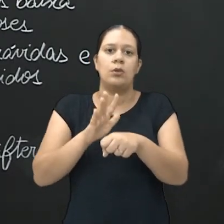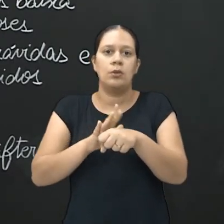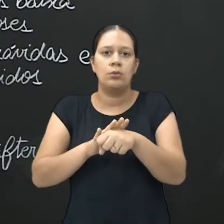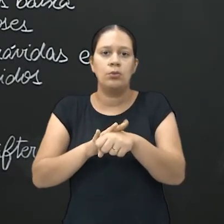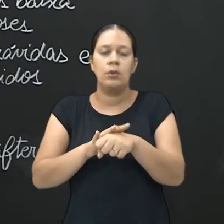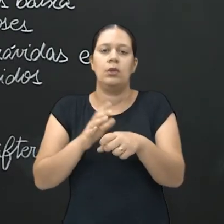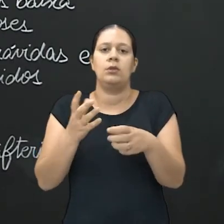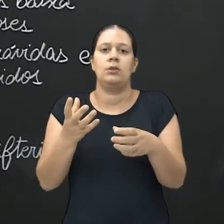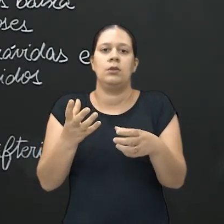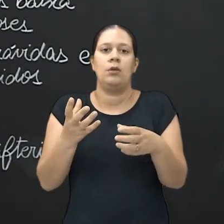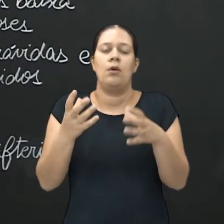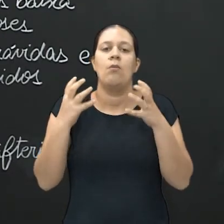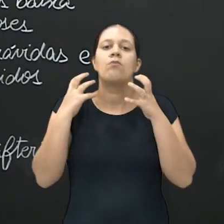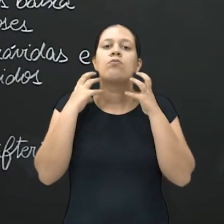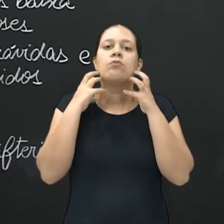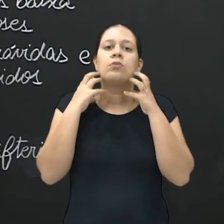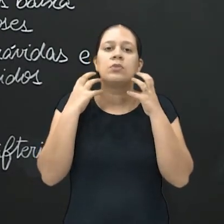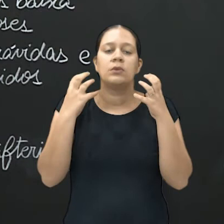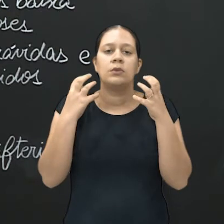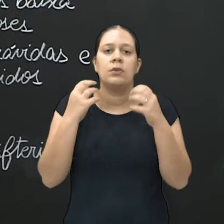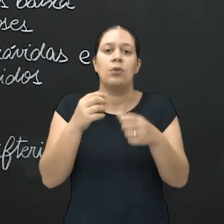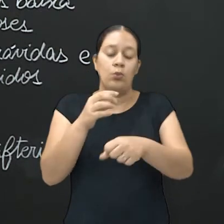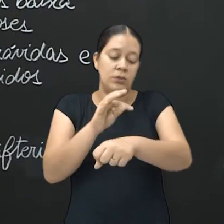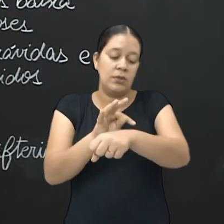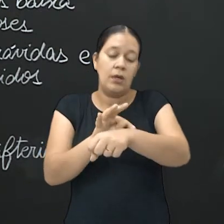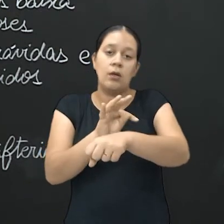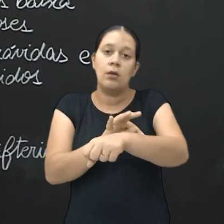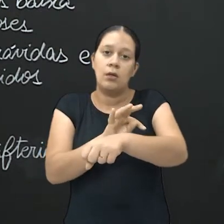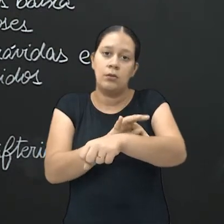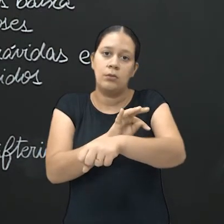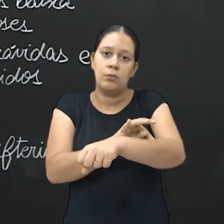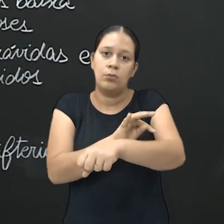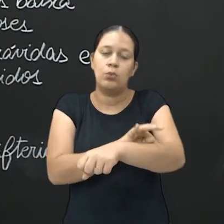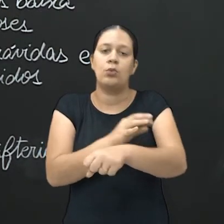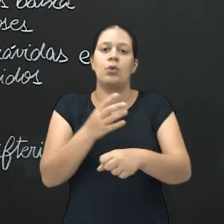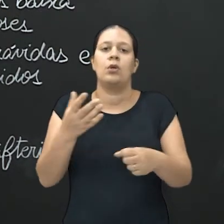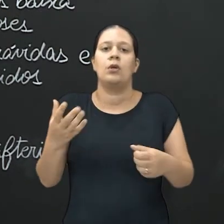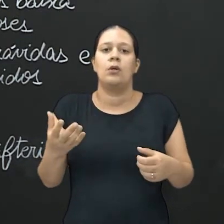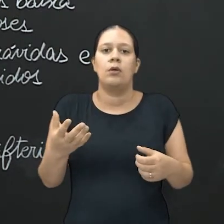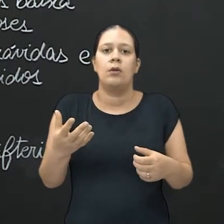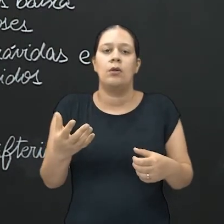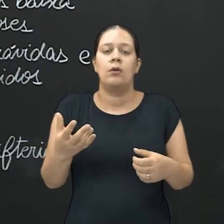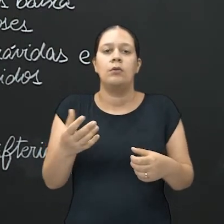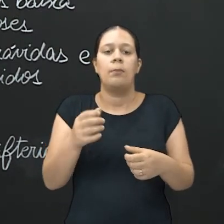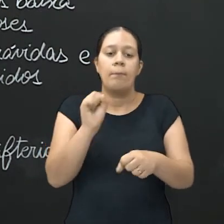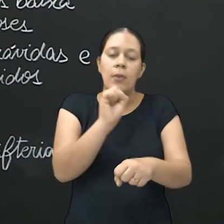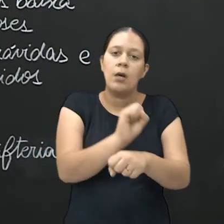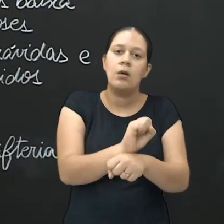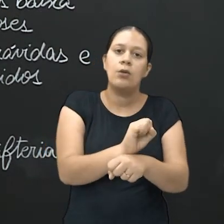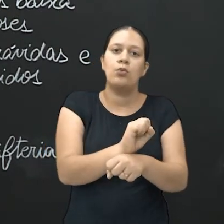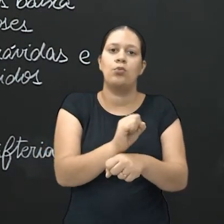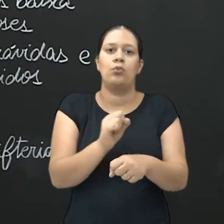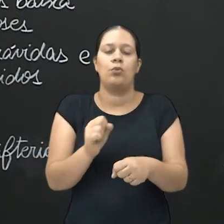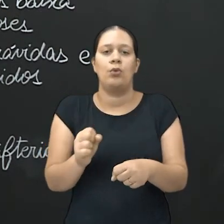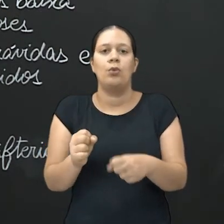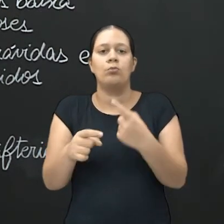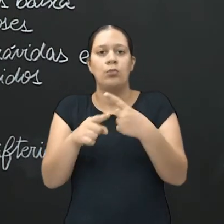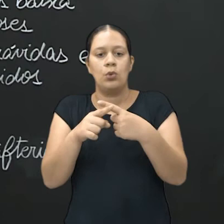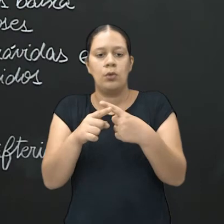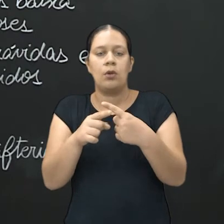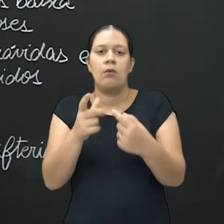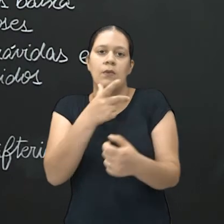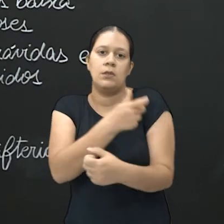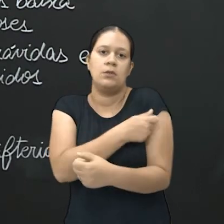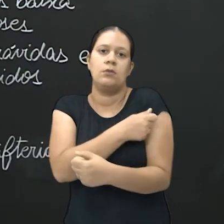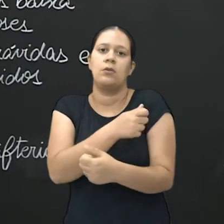o sarampo, que já não haviam mais casos, voltaram justamente pela redução da vacinação de uma série de